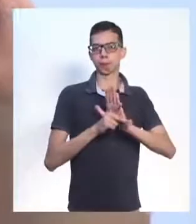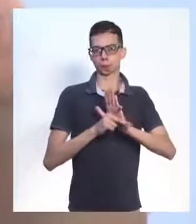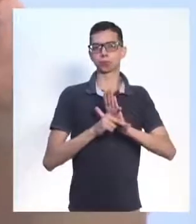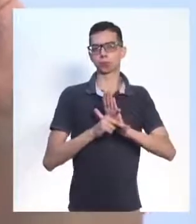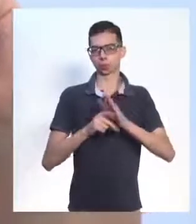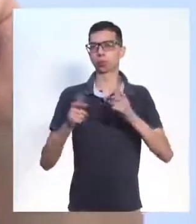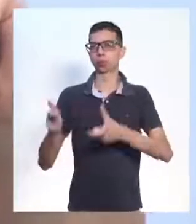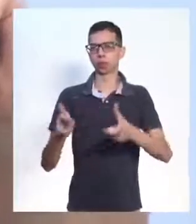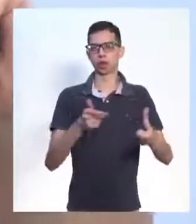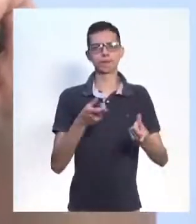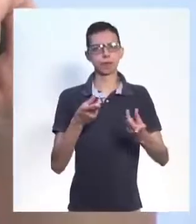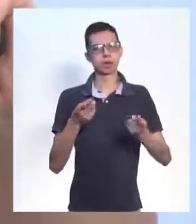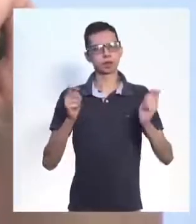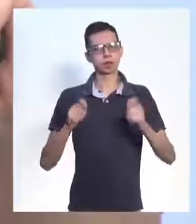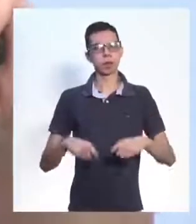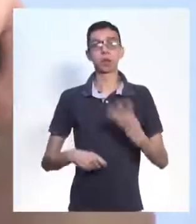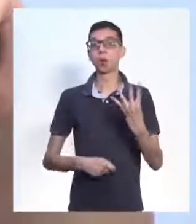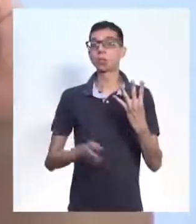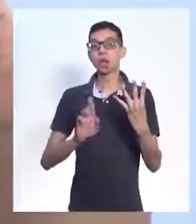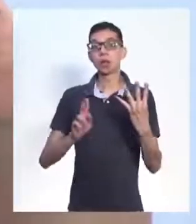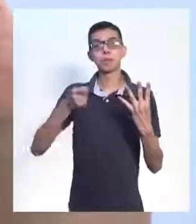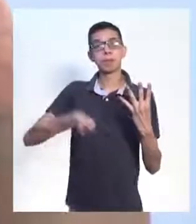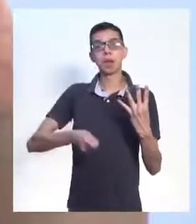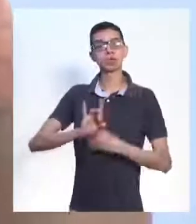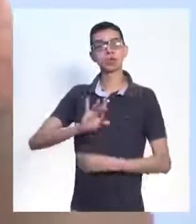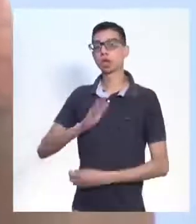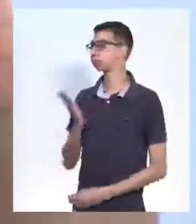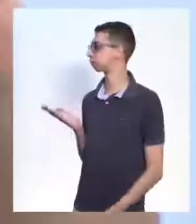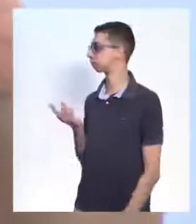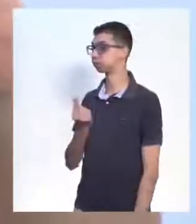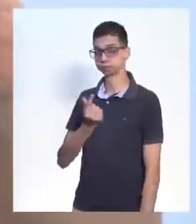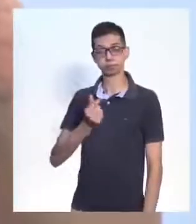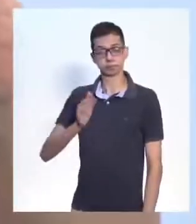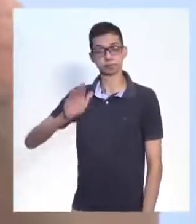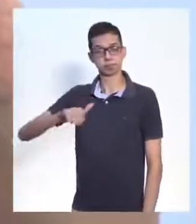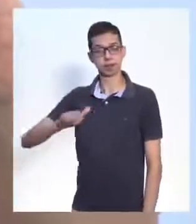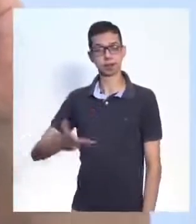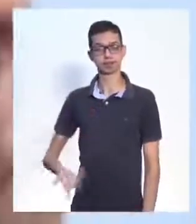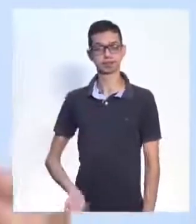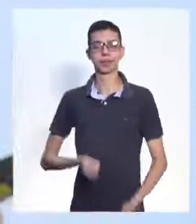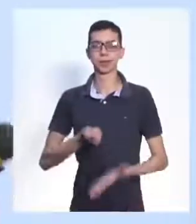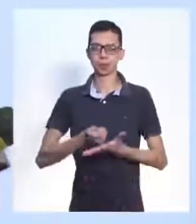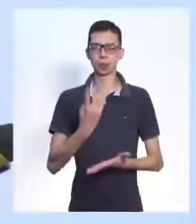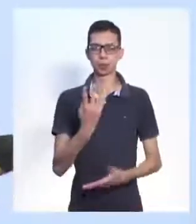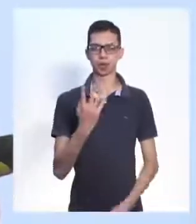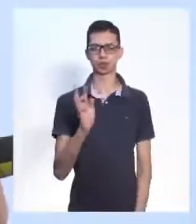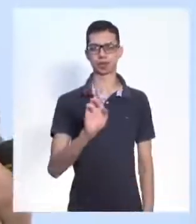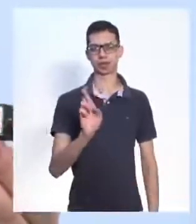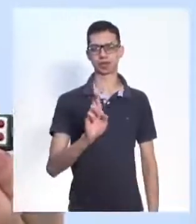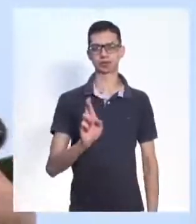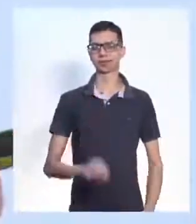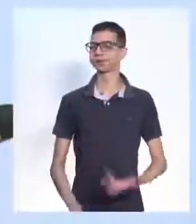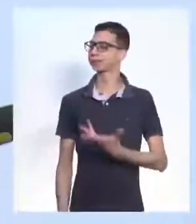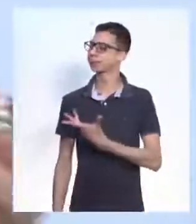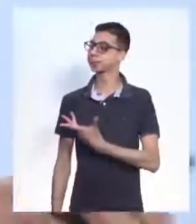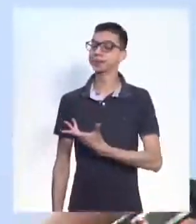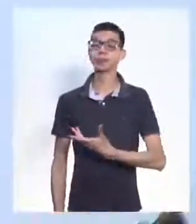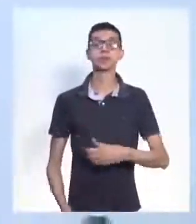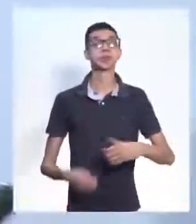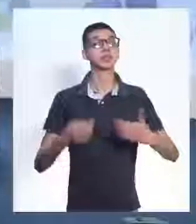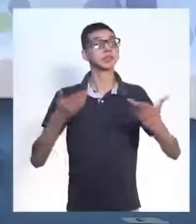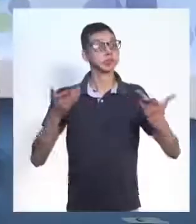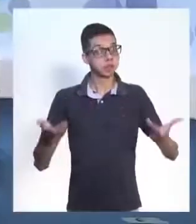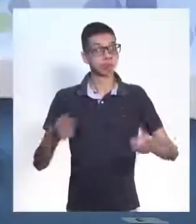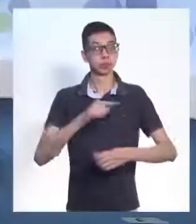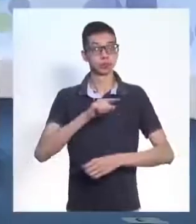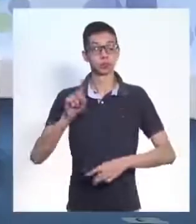inclusive, eu paguei R$4. Nossa! Não é tão caro, não. É. Esse aqui, inclusive, eu paguei R$4. E aí eu quero que vocês sempre observem.